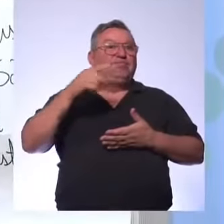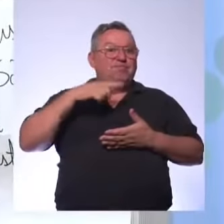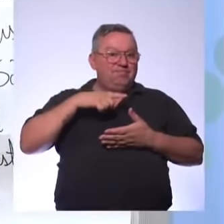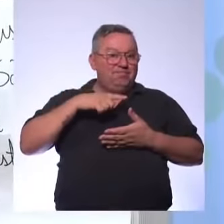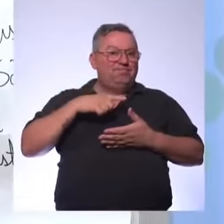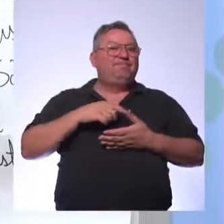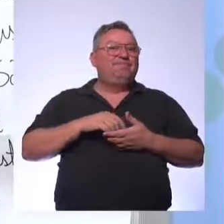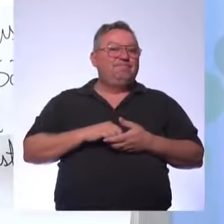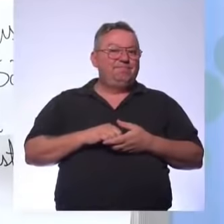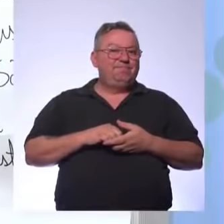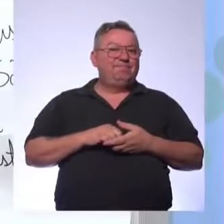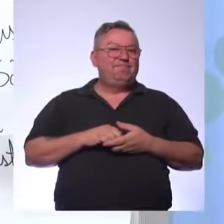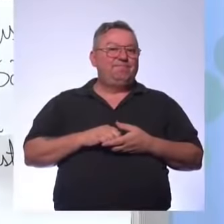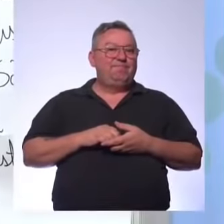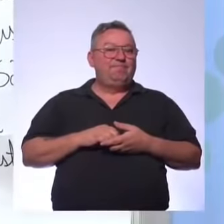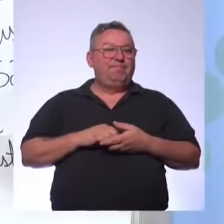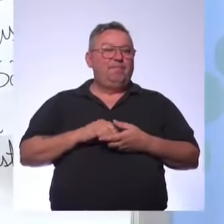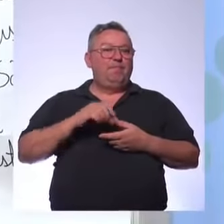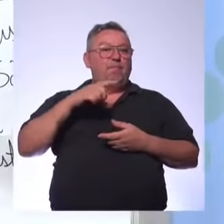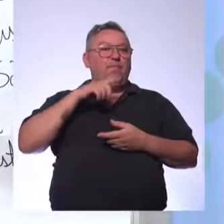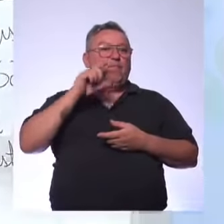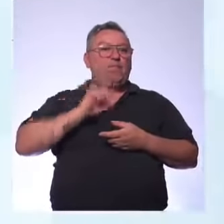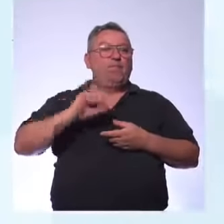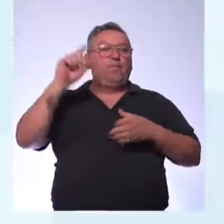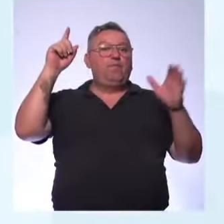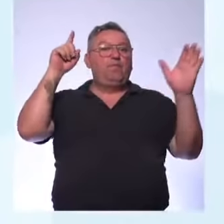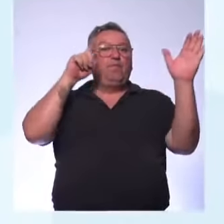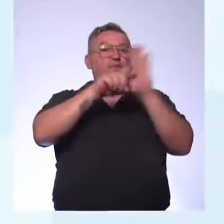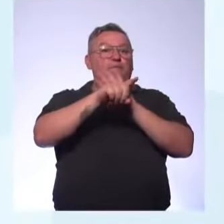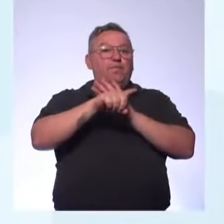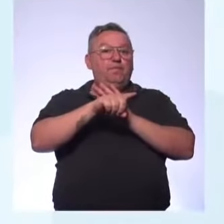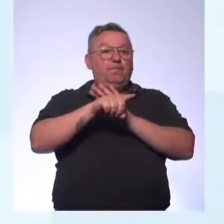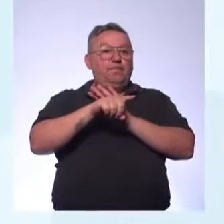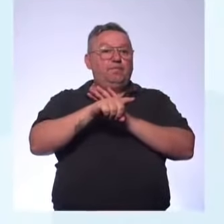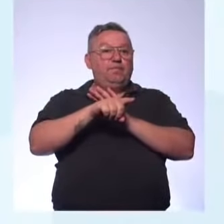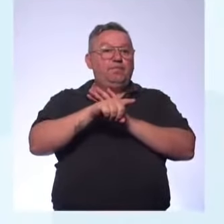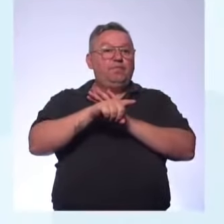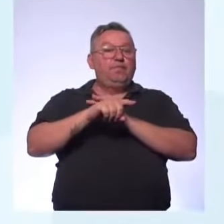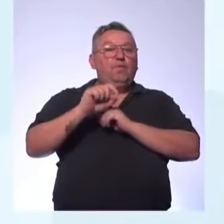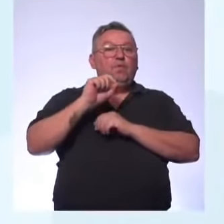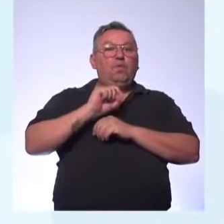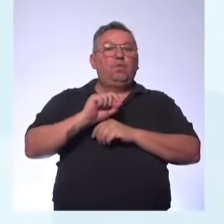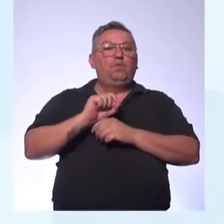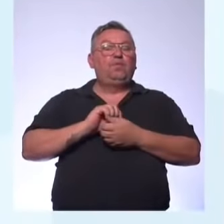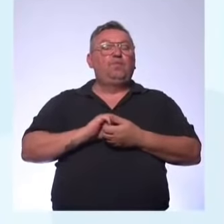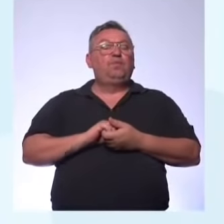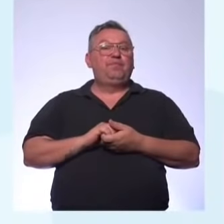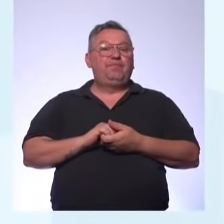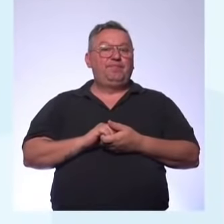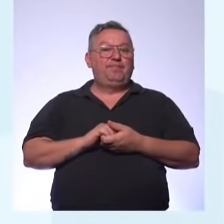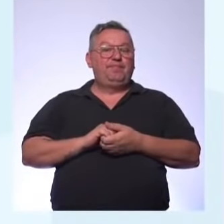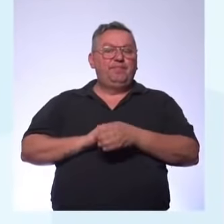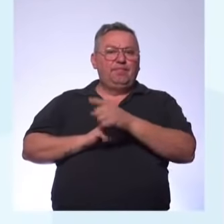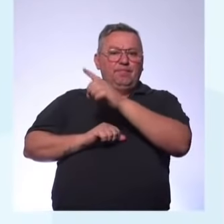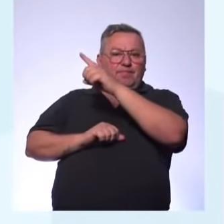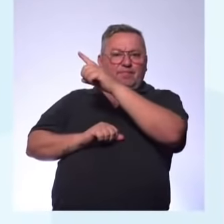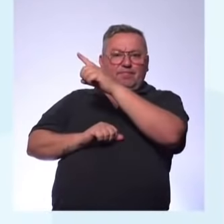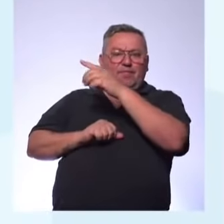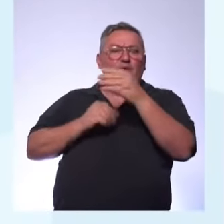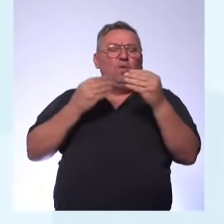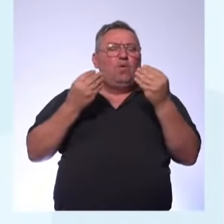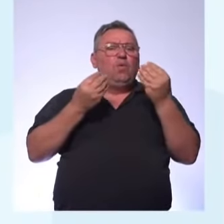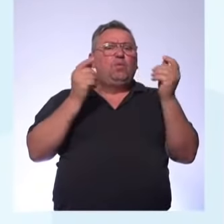surpresa para vocês. Aqui nós temos uma pergunta. How can we help to prevent floods? Como